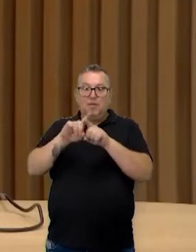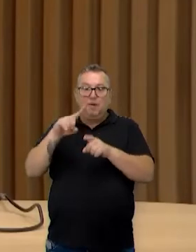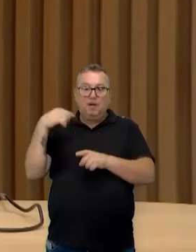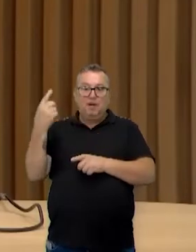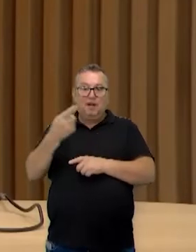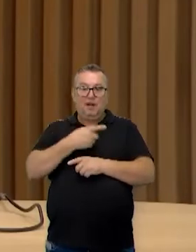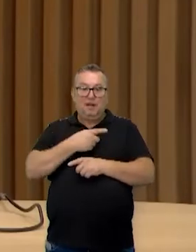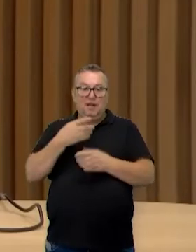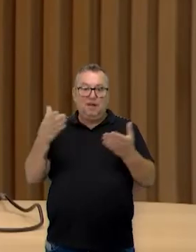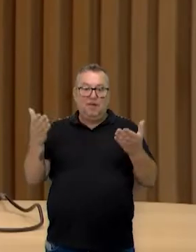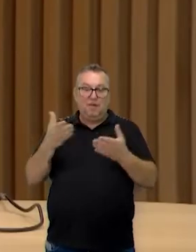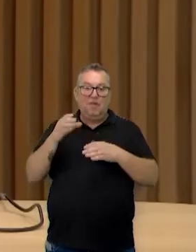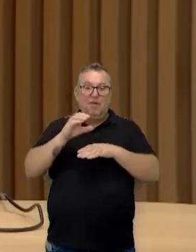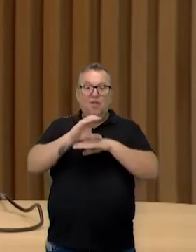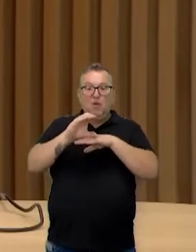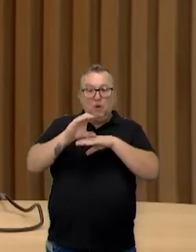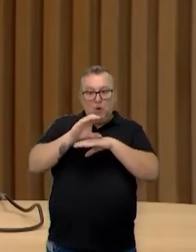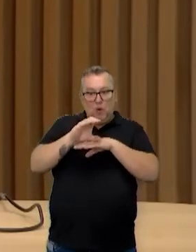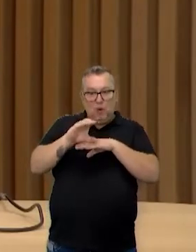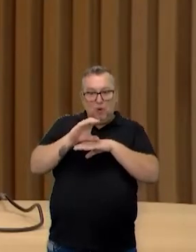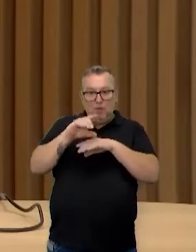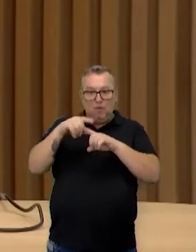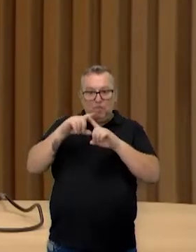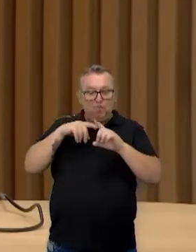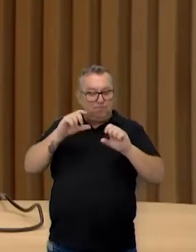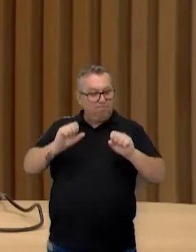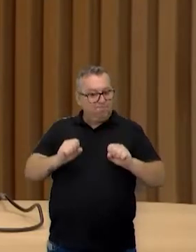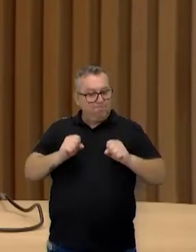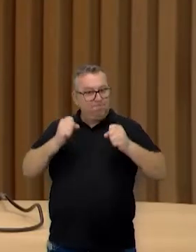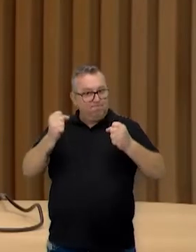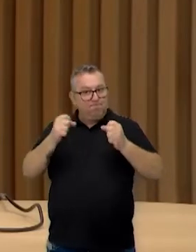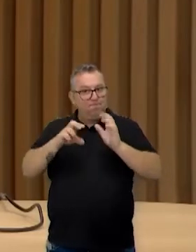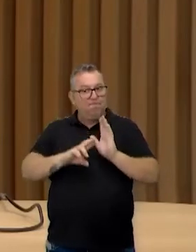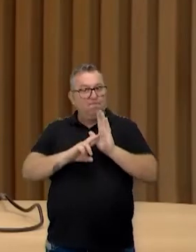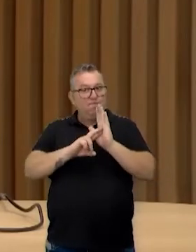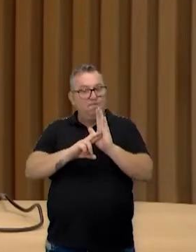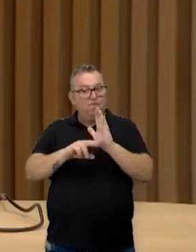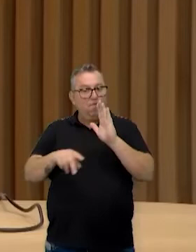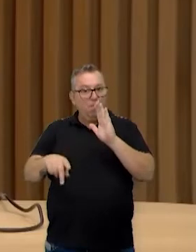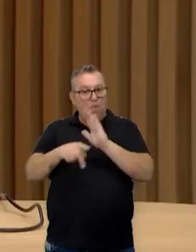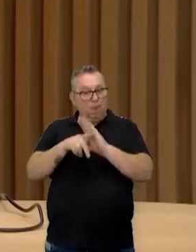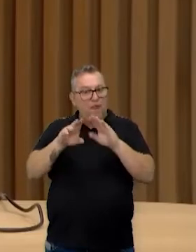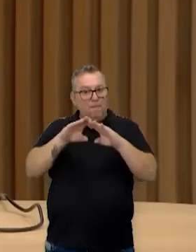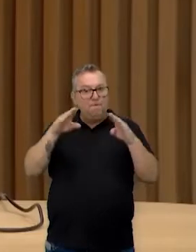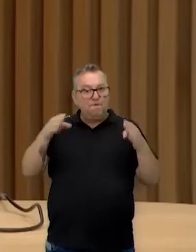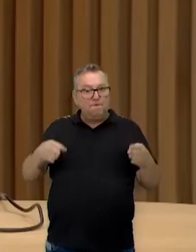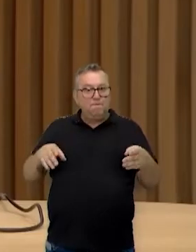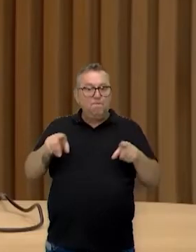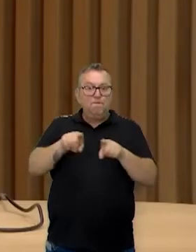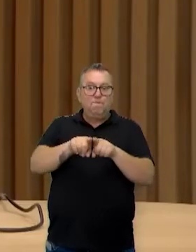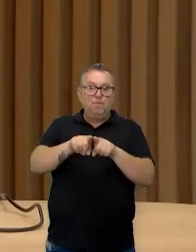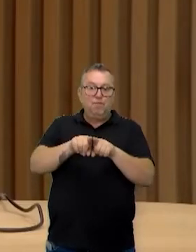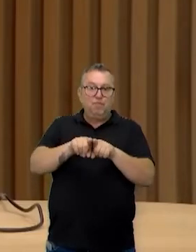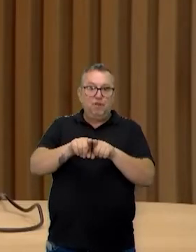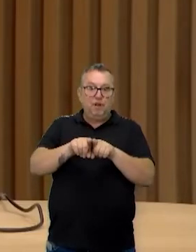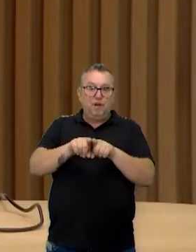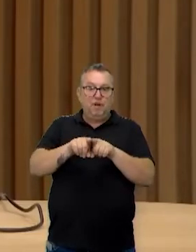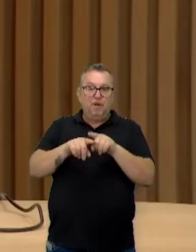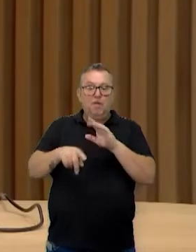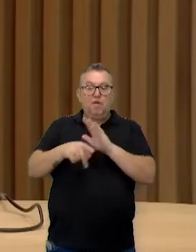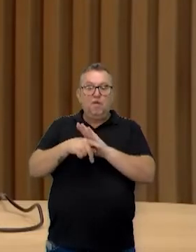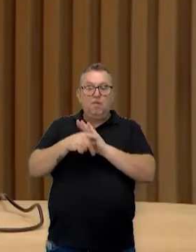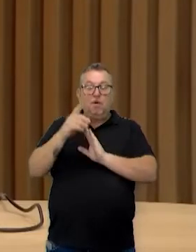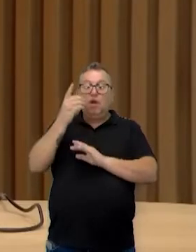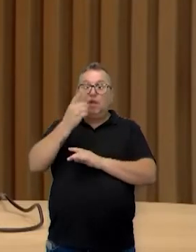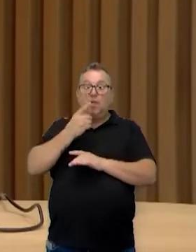nossa atual Constituição, né? Porque ele estava engajado e ele que representou aí na mesa, né, como representante dos